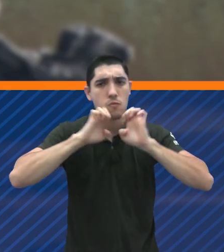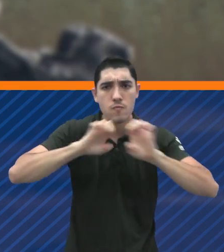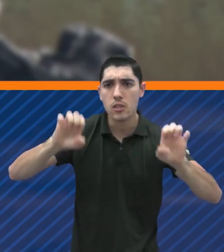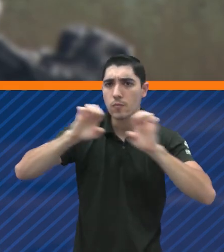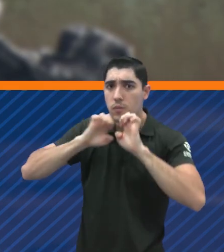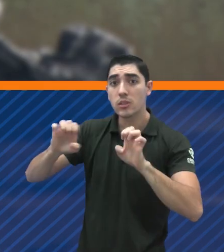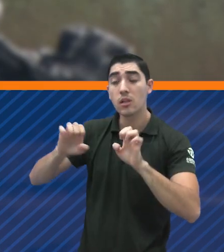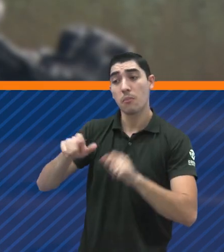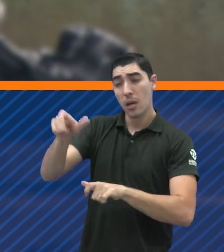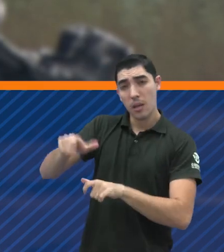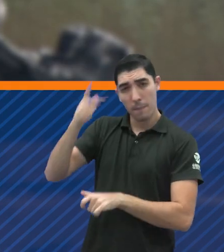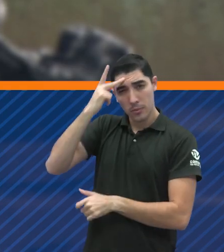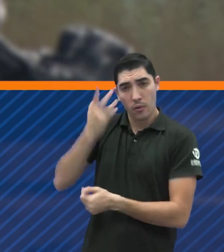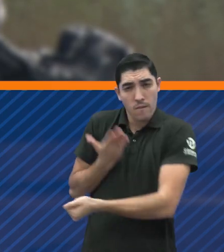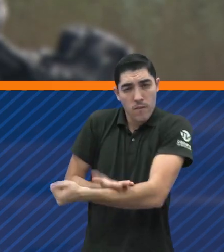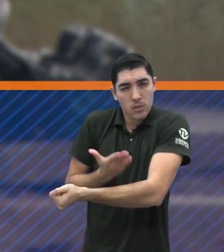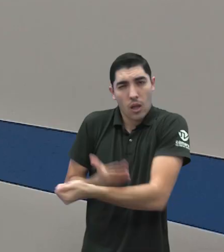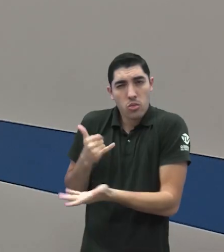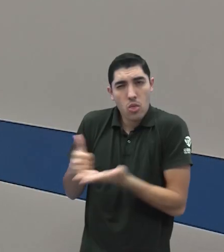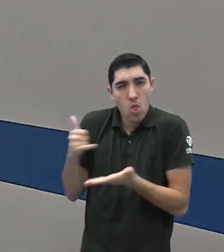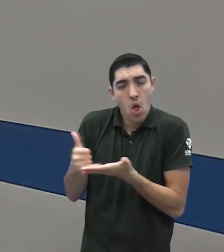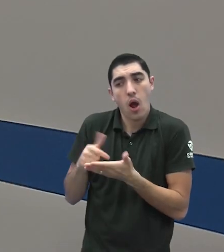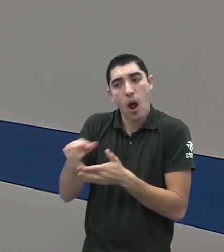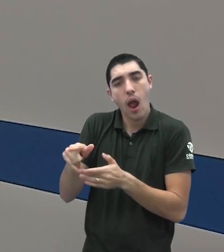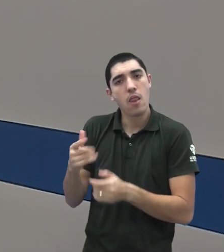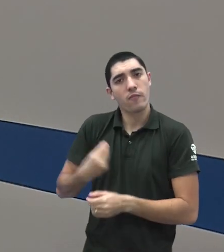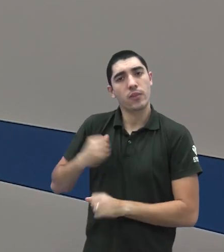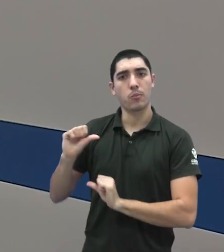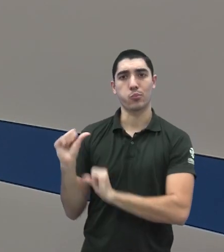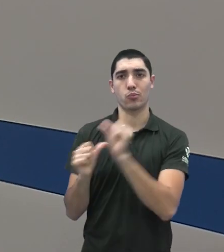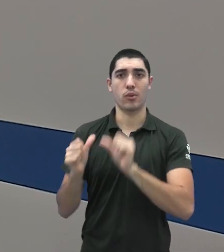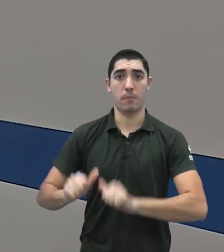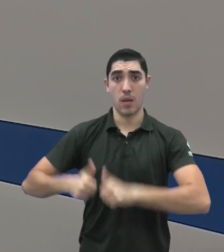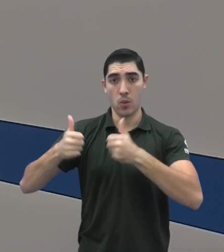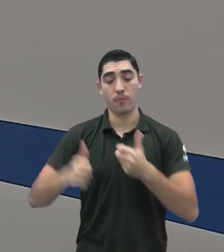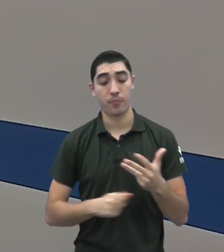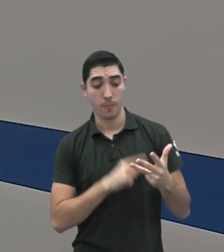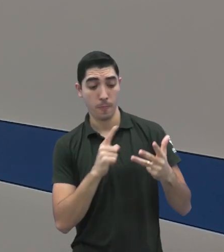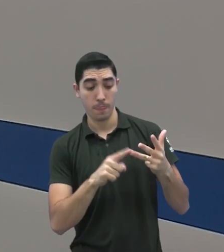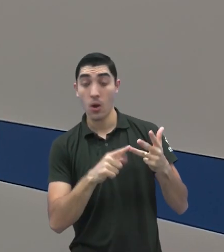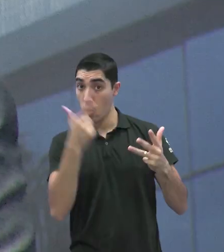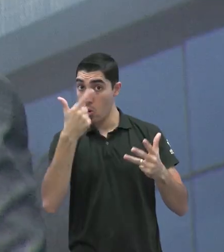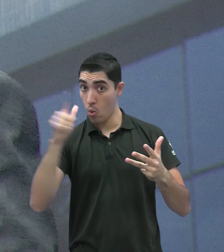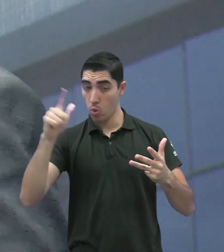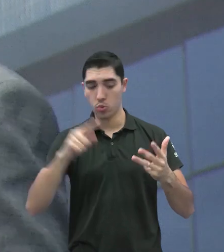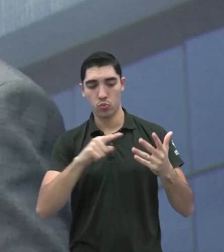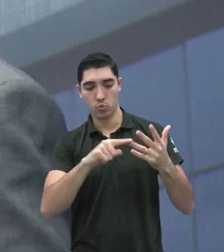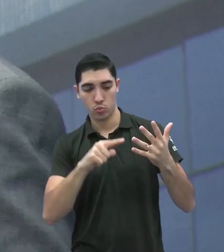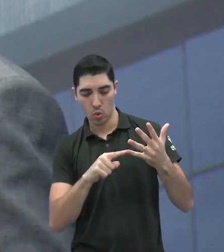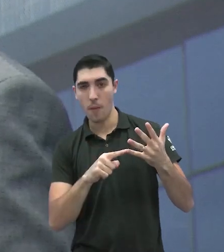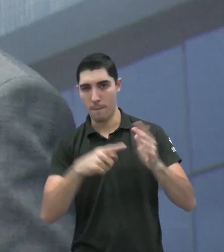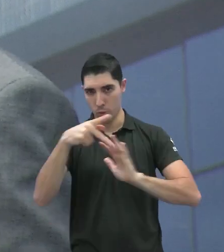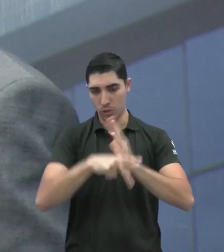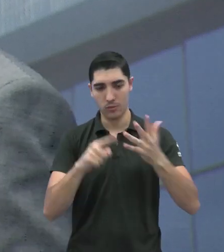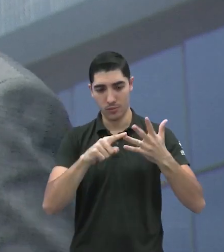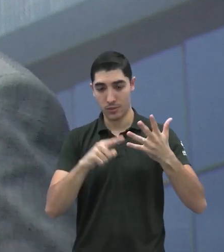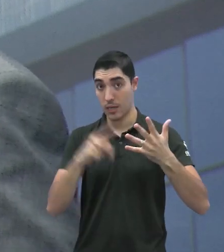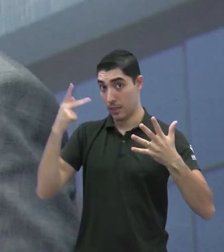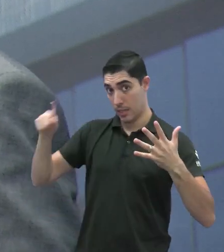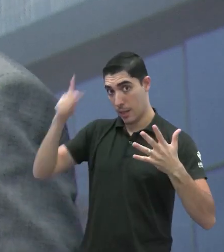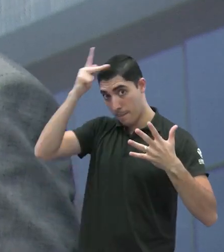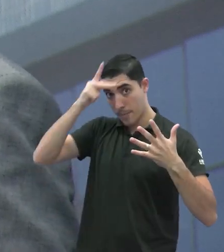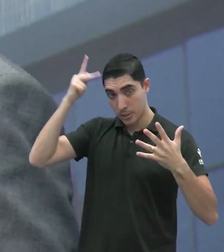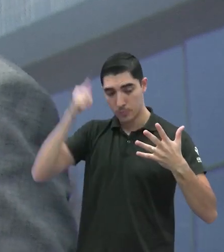e recuperação de usuários de drogas. Ainda segue para a apreciação dos parlamentares 2 projetos do vereador